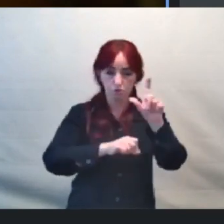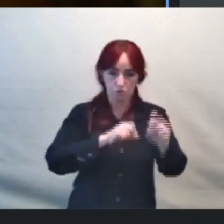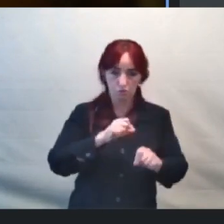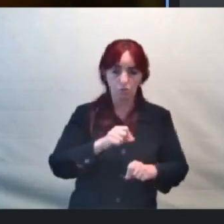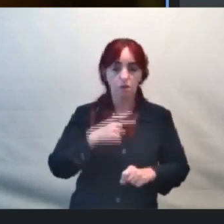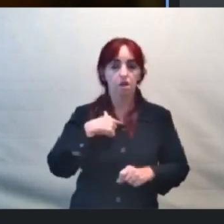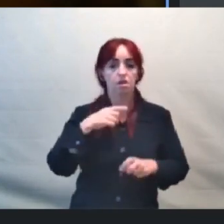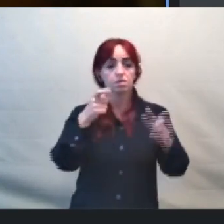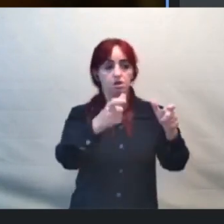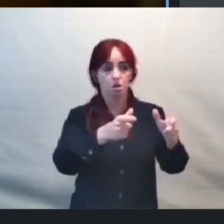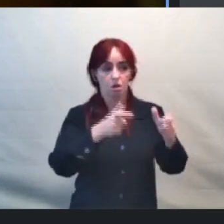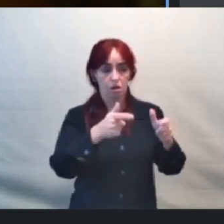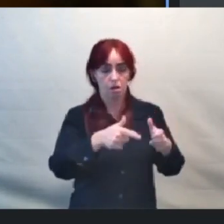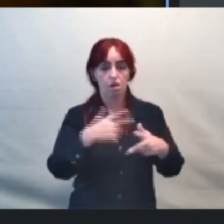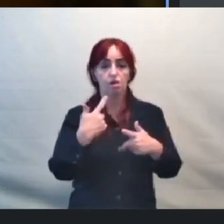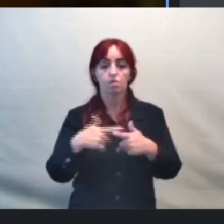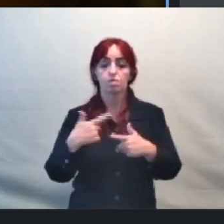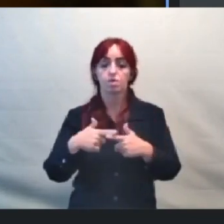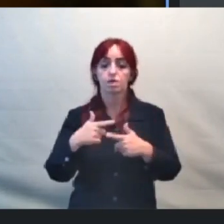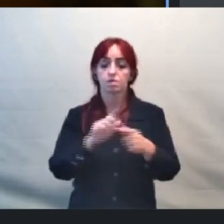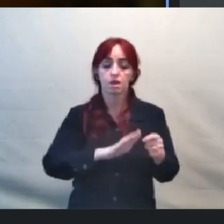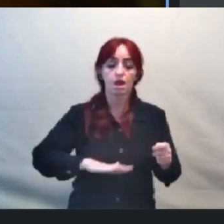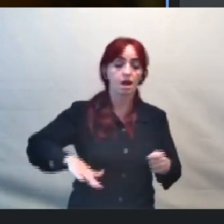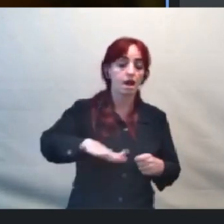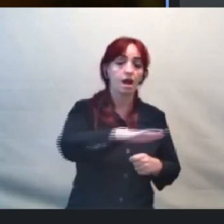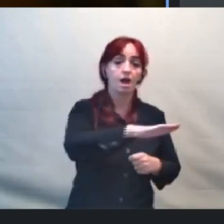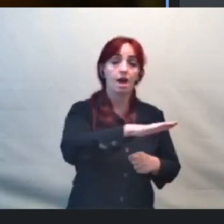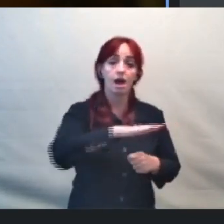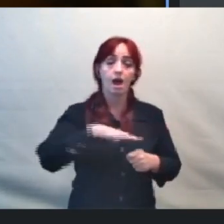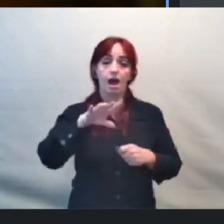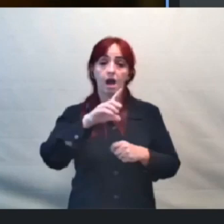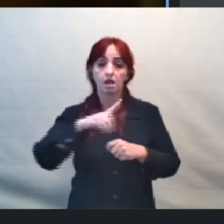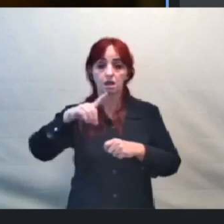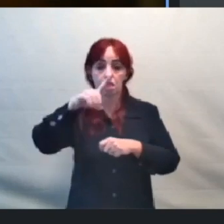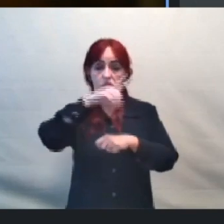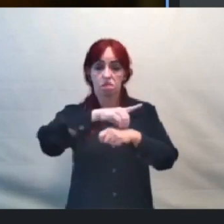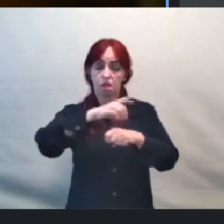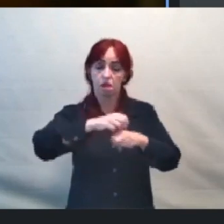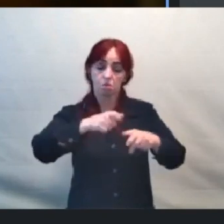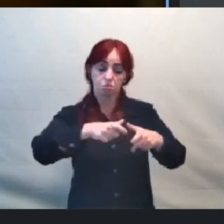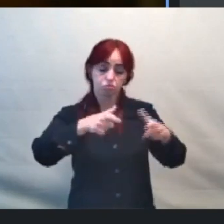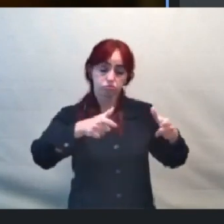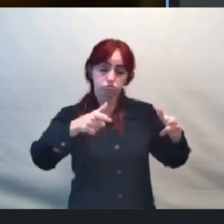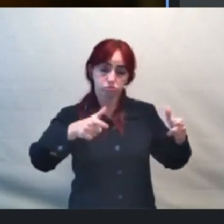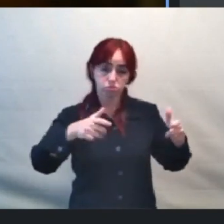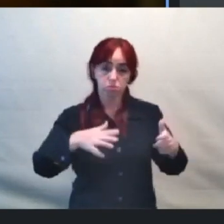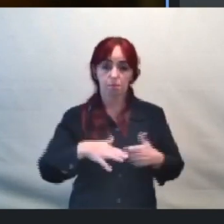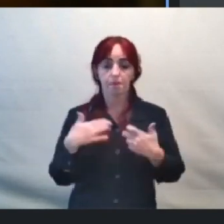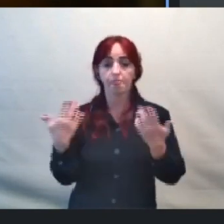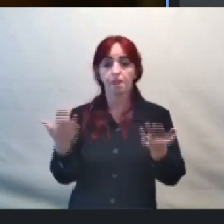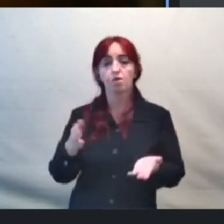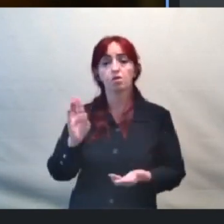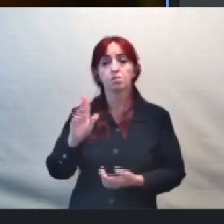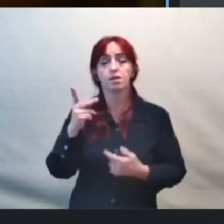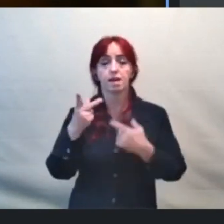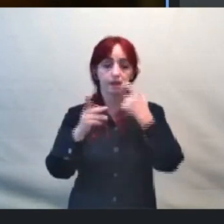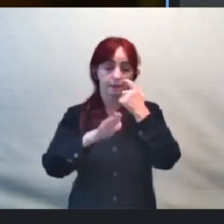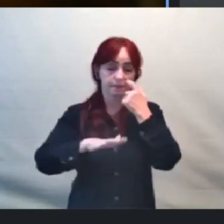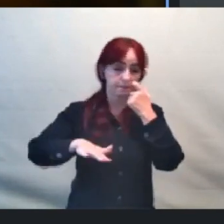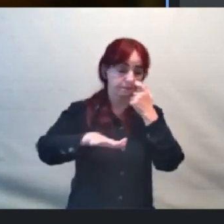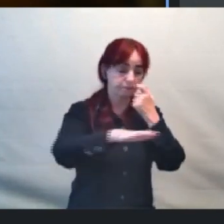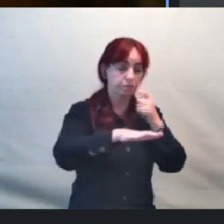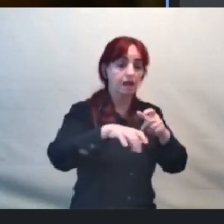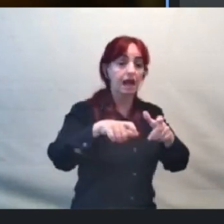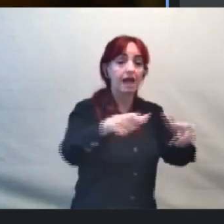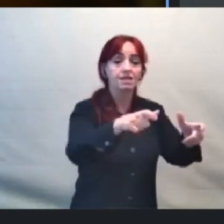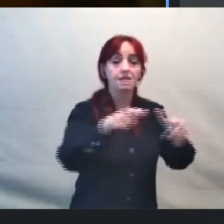local, exatamente por ser uma área de grande pressão de demanda em relação à dengue. Hoje, em Belo Horizonte, as áreas que a gente tem